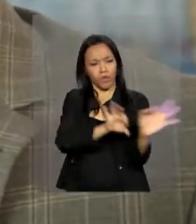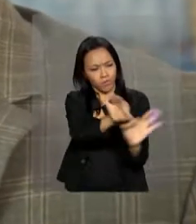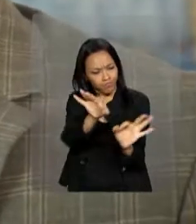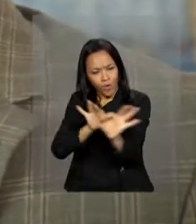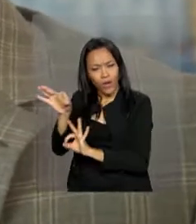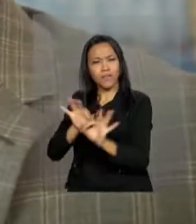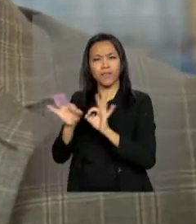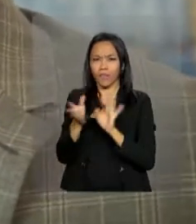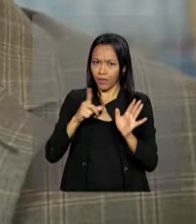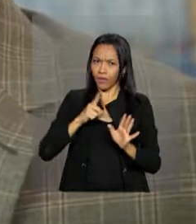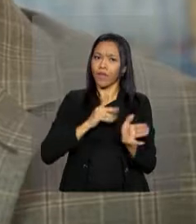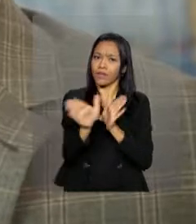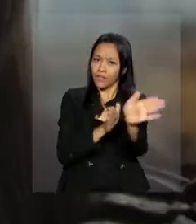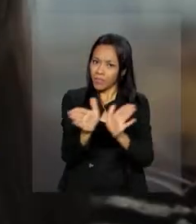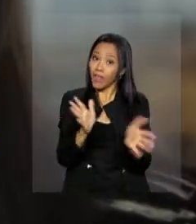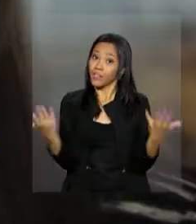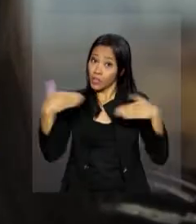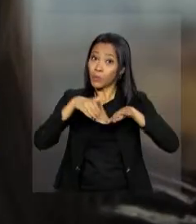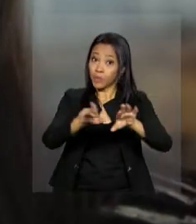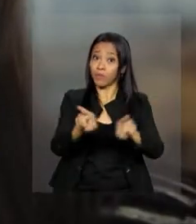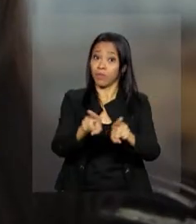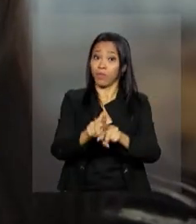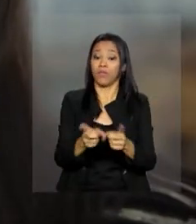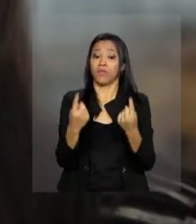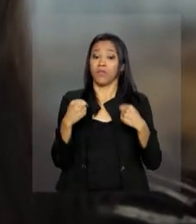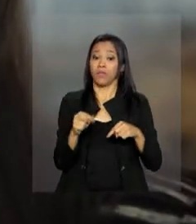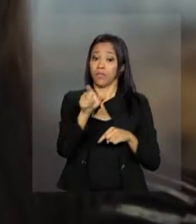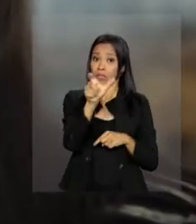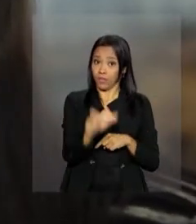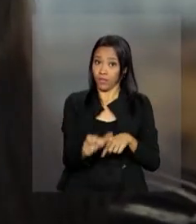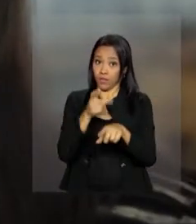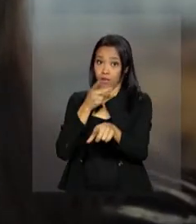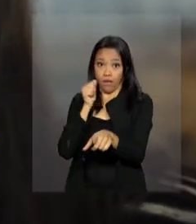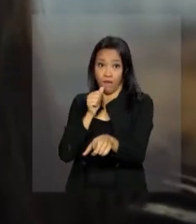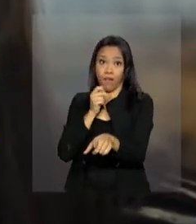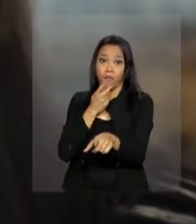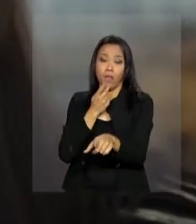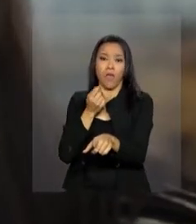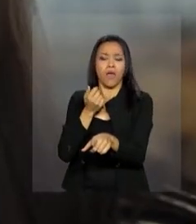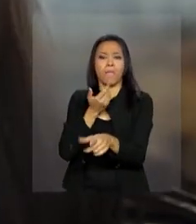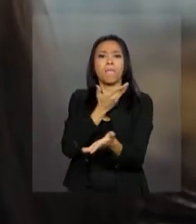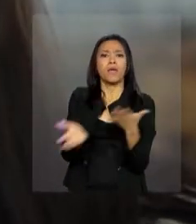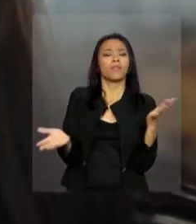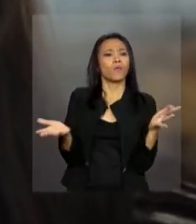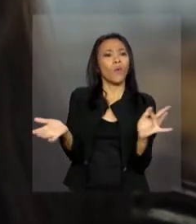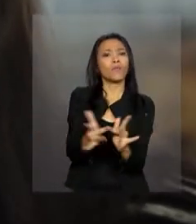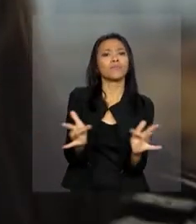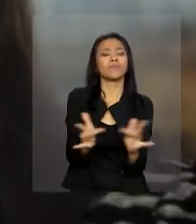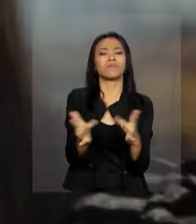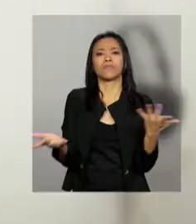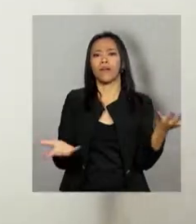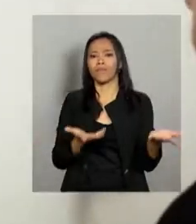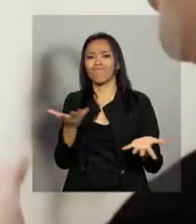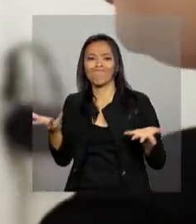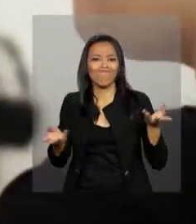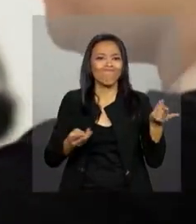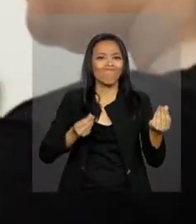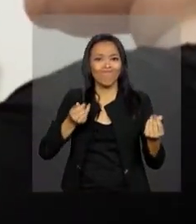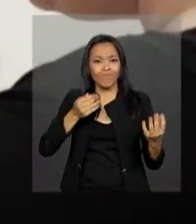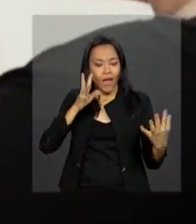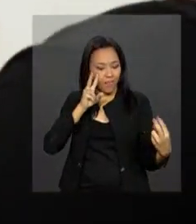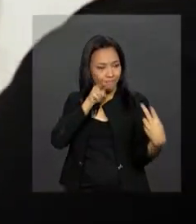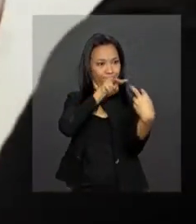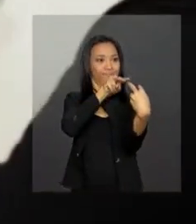acessível e fosse inclusivo. Em tempos em que as pessoas estão justamente perdendo o contato pessoal